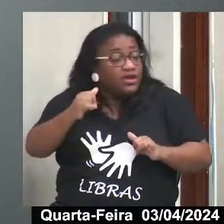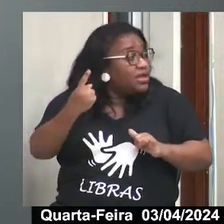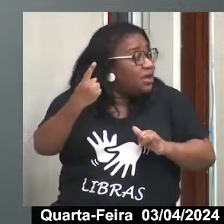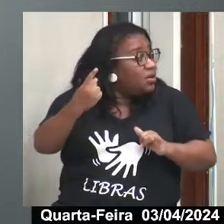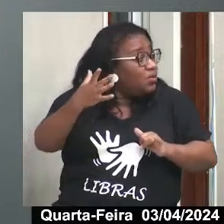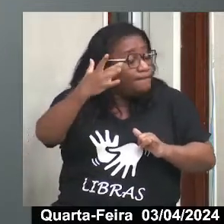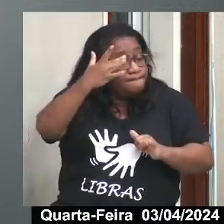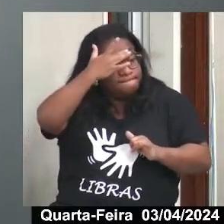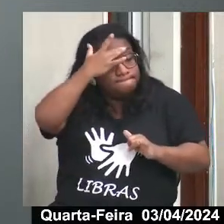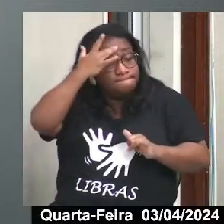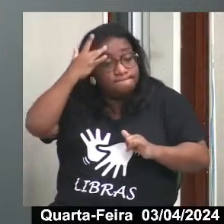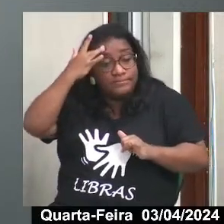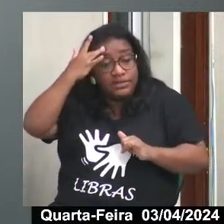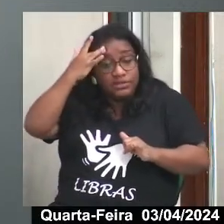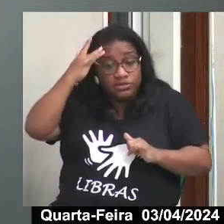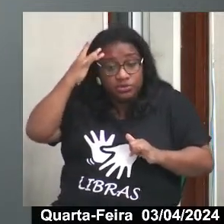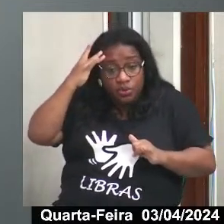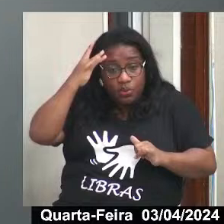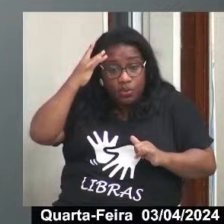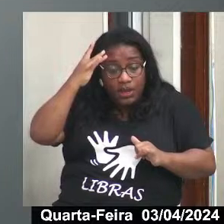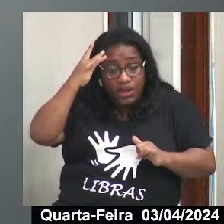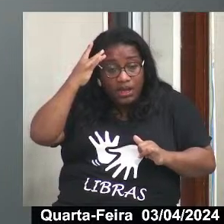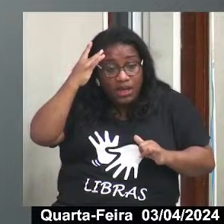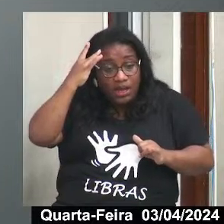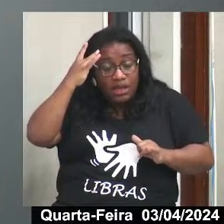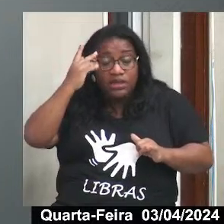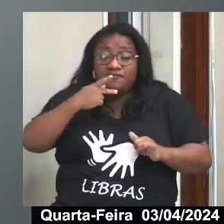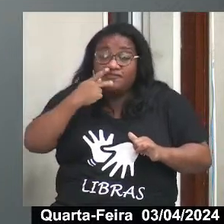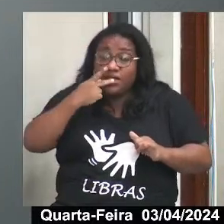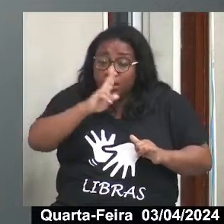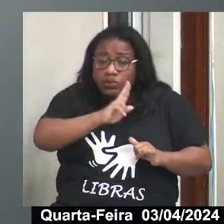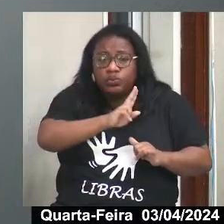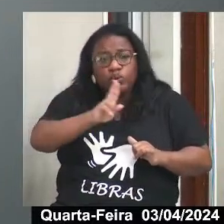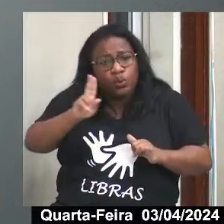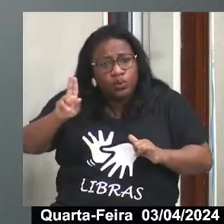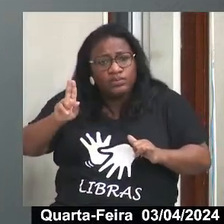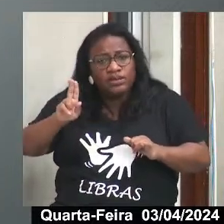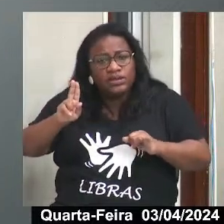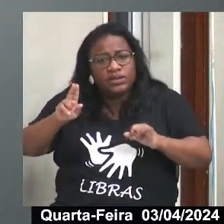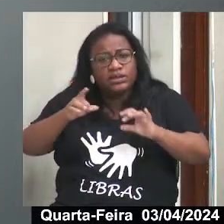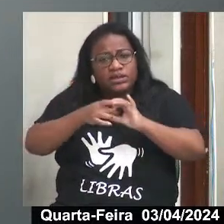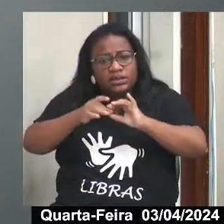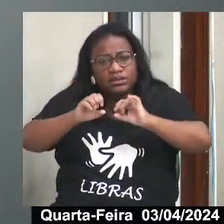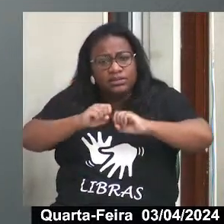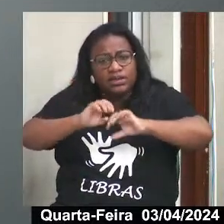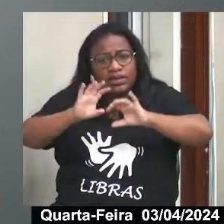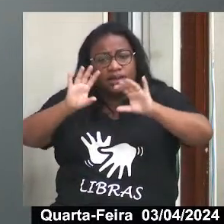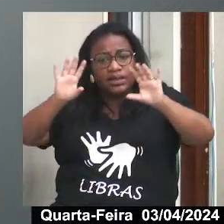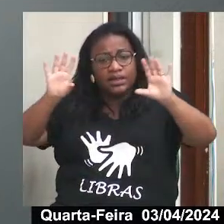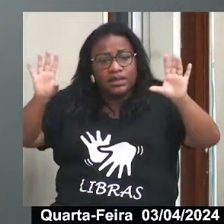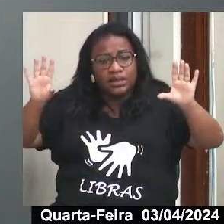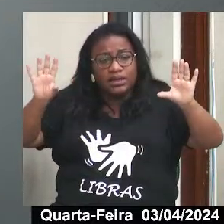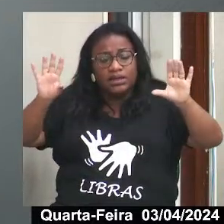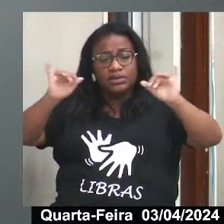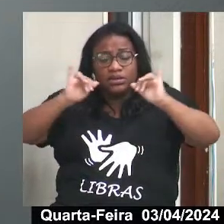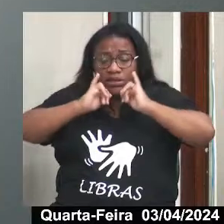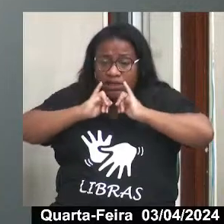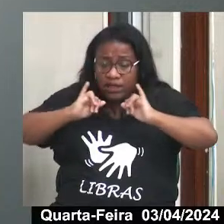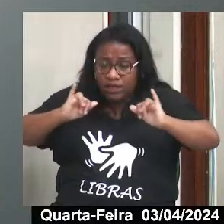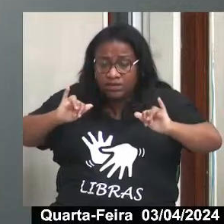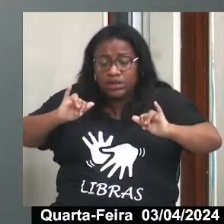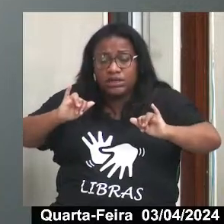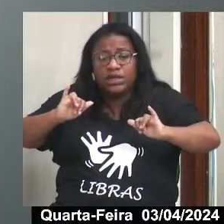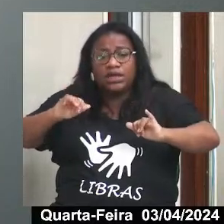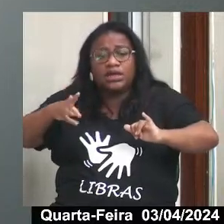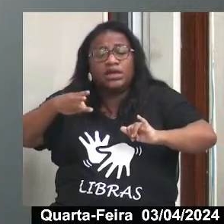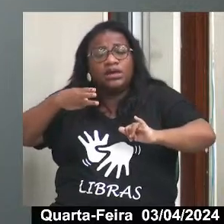uma pessoa e citei o nome dela. E falei, deixei bem claro que, das vezes que eu liguei para o prefeito, das